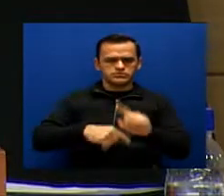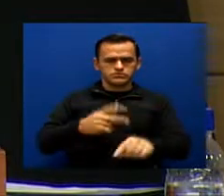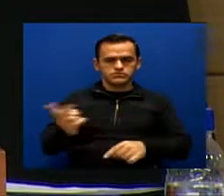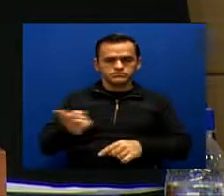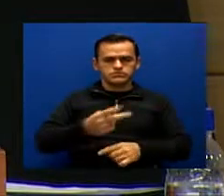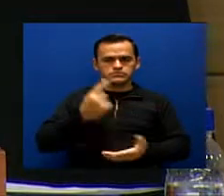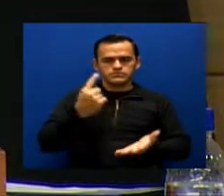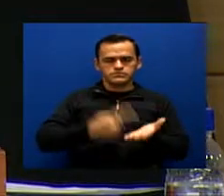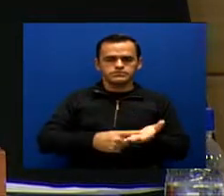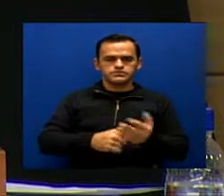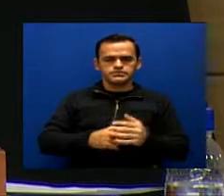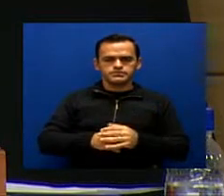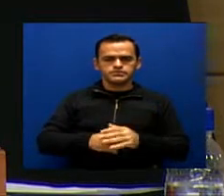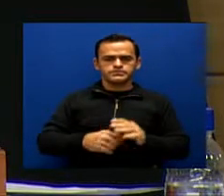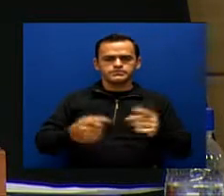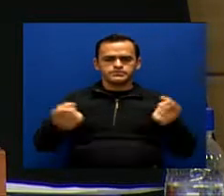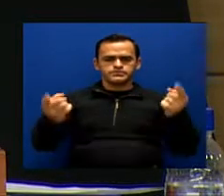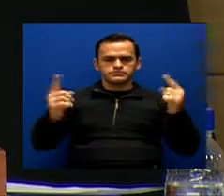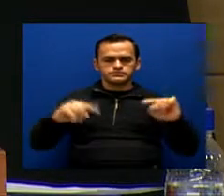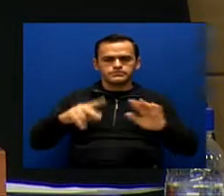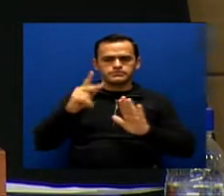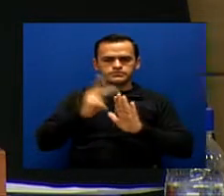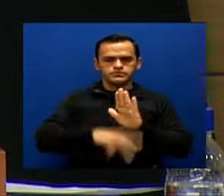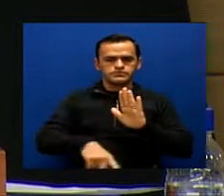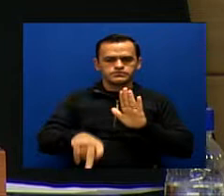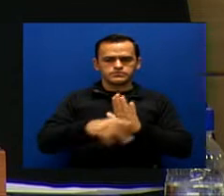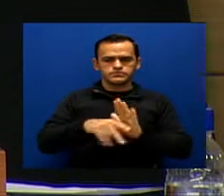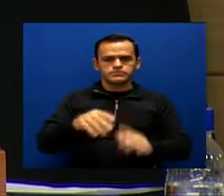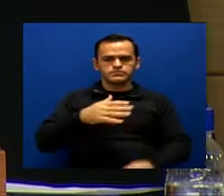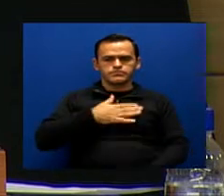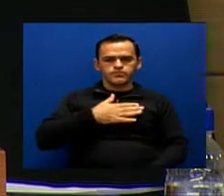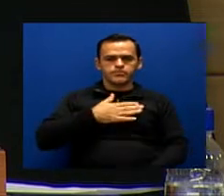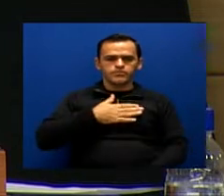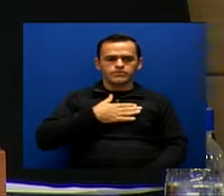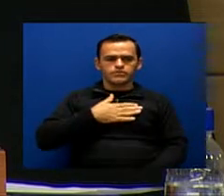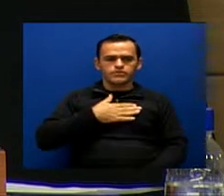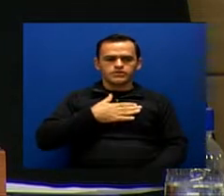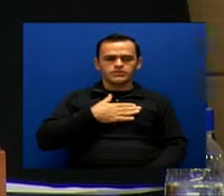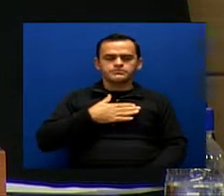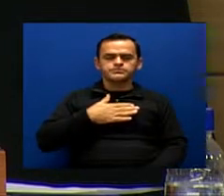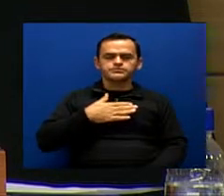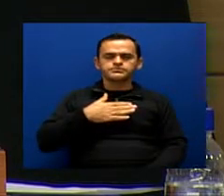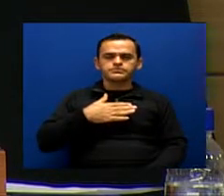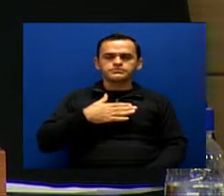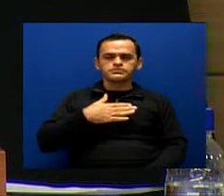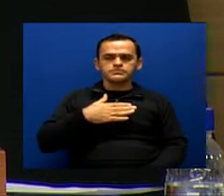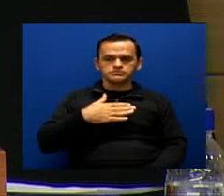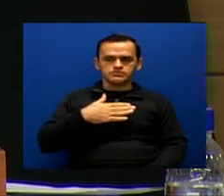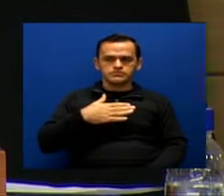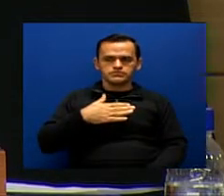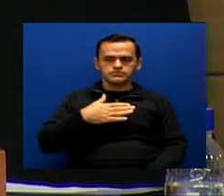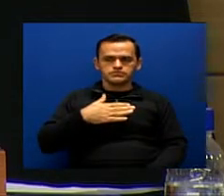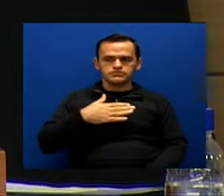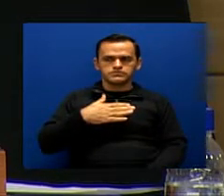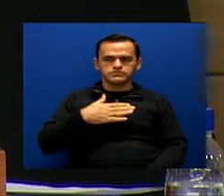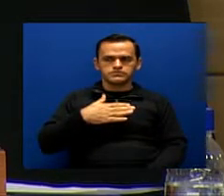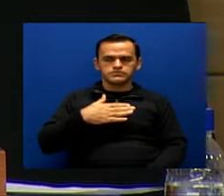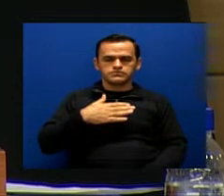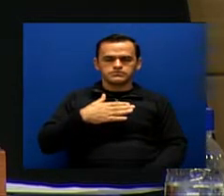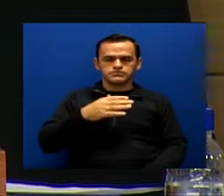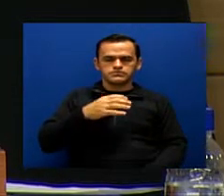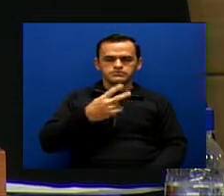Tá bom? Então, o próximo projeto é o de minha autoria, que é o projeto que,